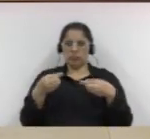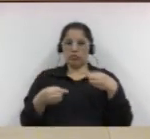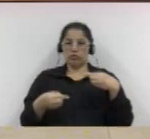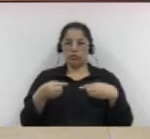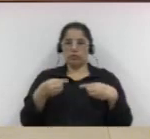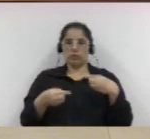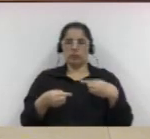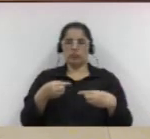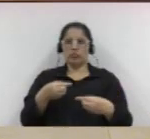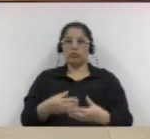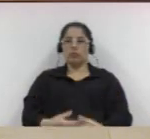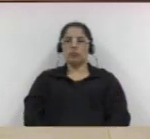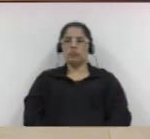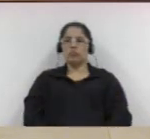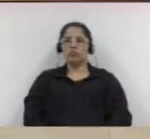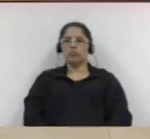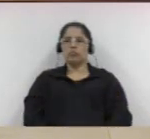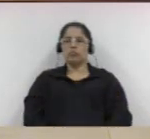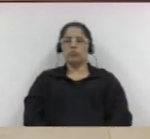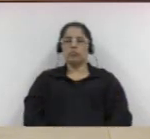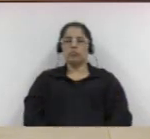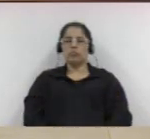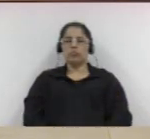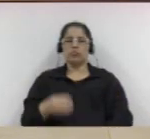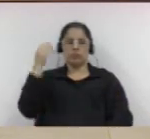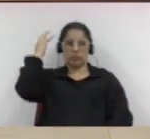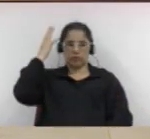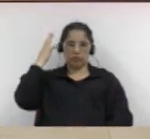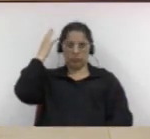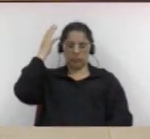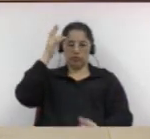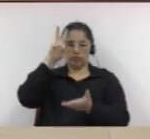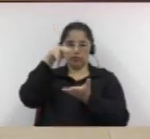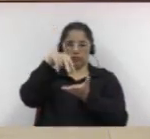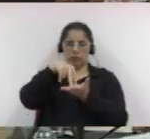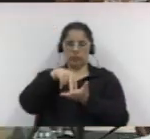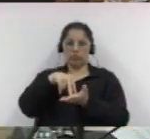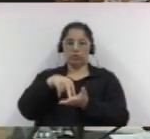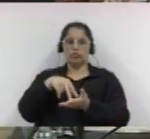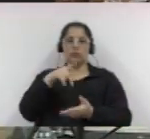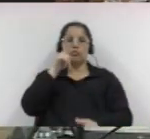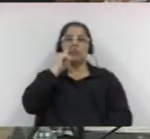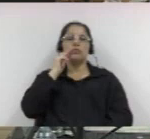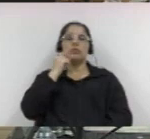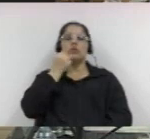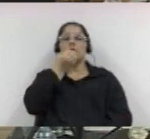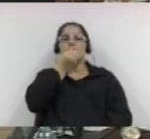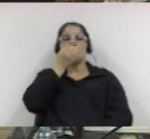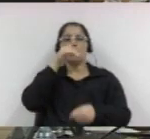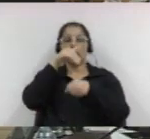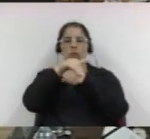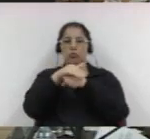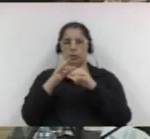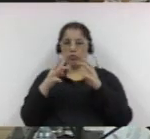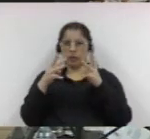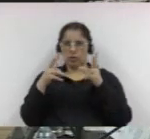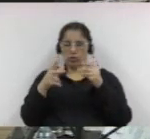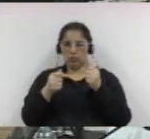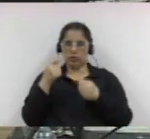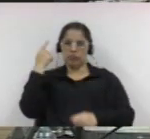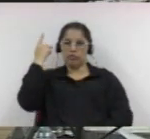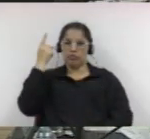discussão. Para discutir, o vereador Newton Santos. Boa noite a todos os vereadores, público